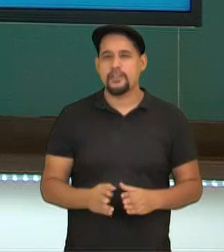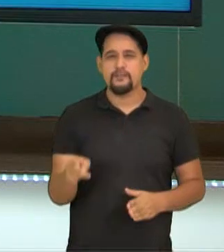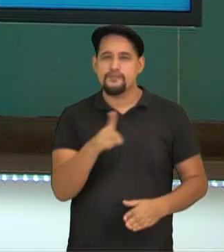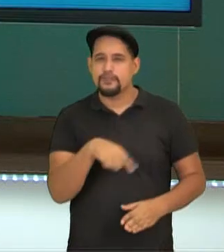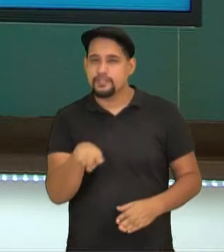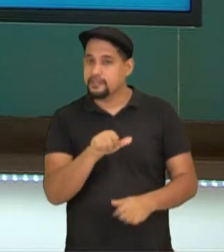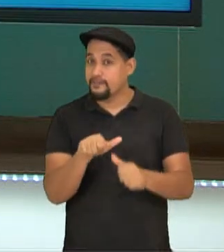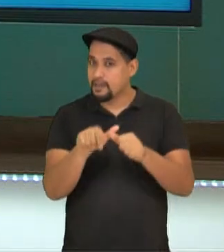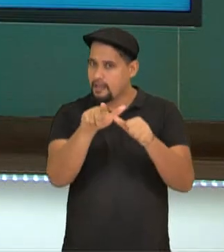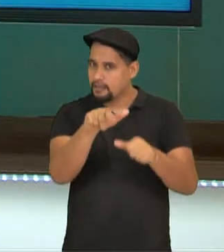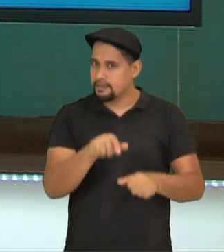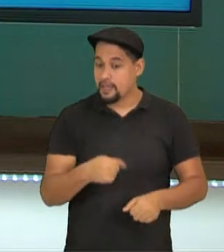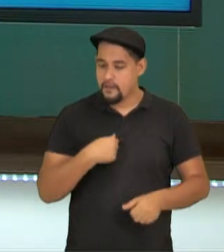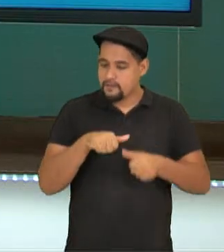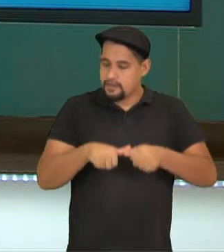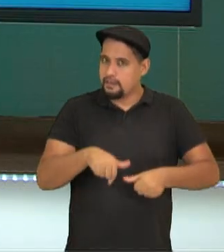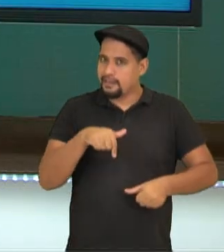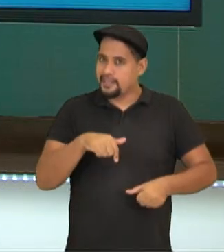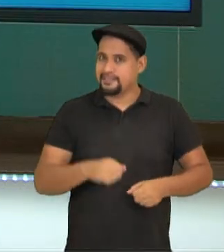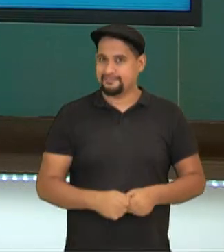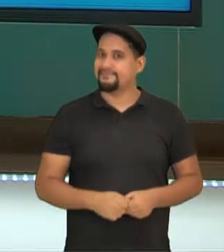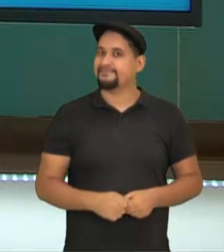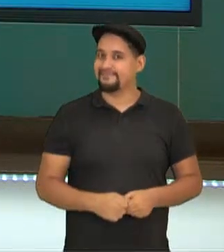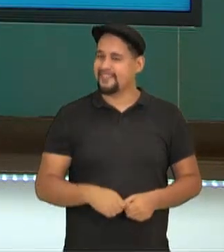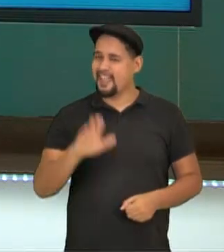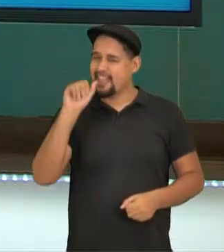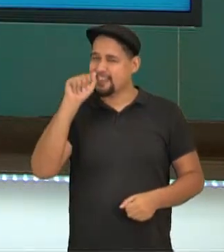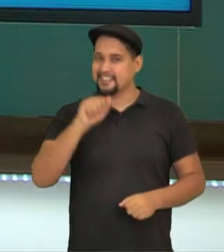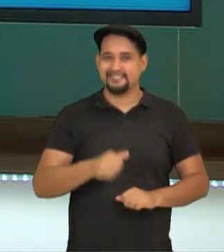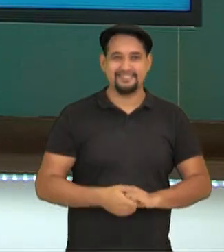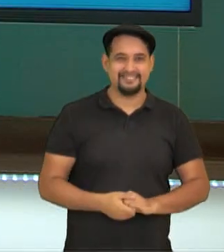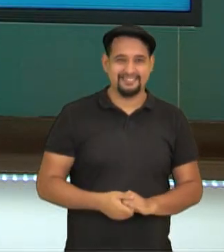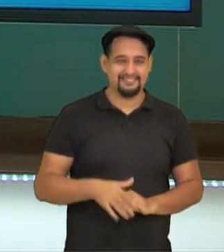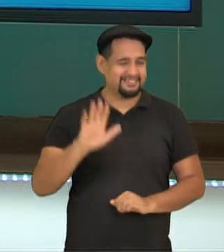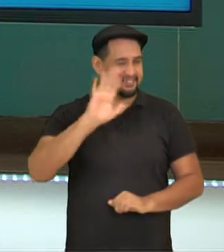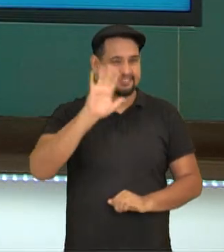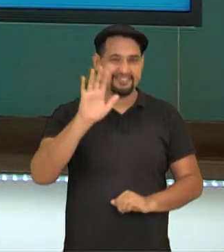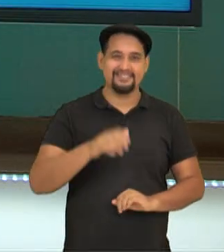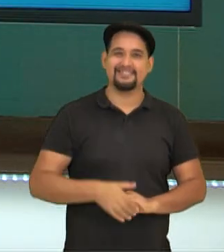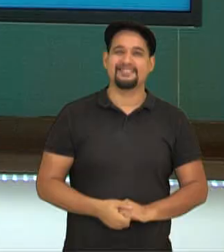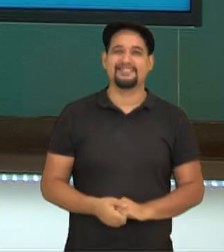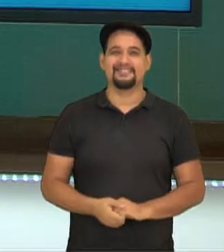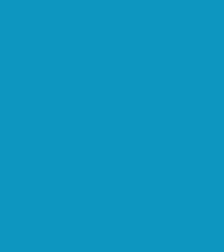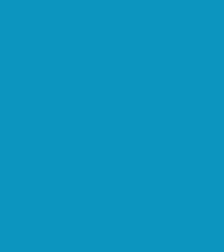vocês ficam aí, eu fico aqui e até mais. Tchau!